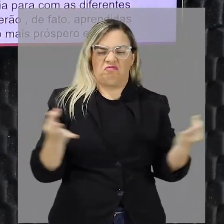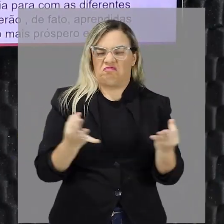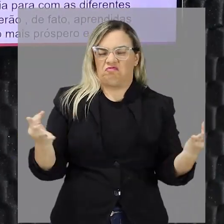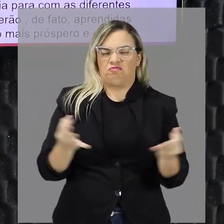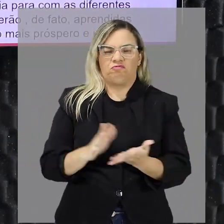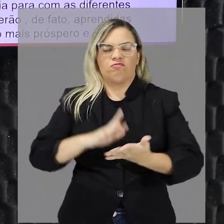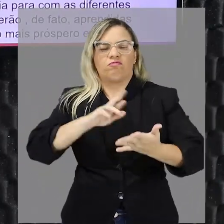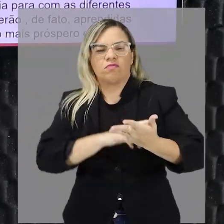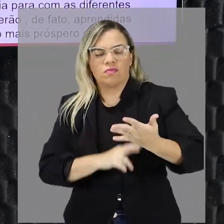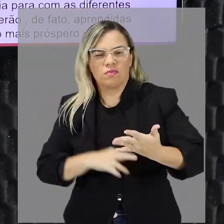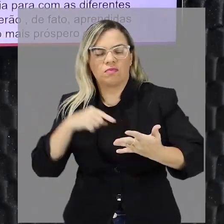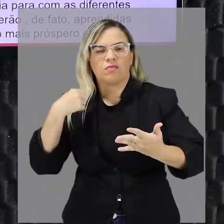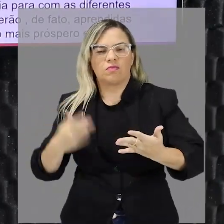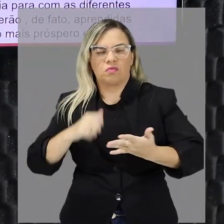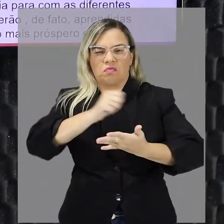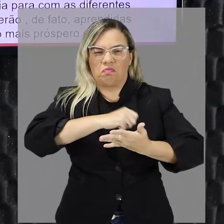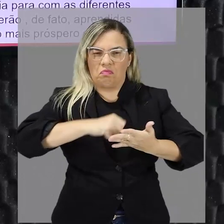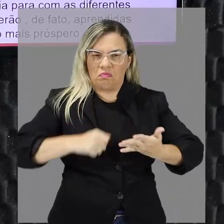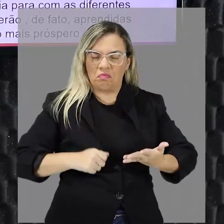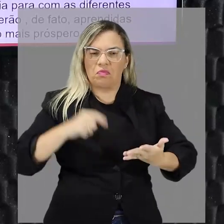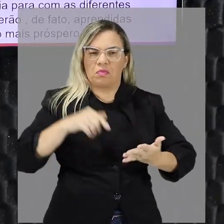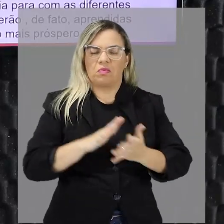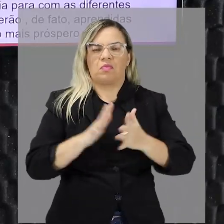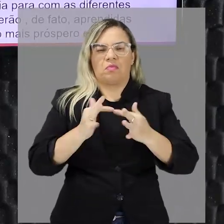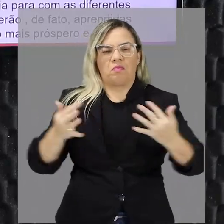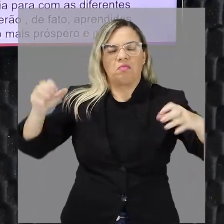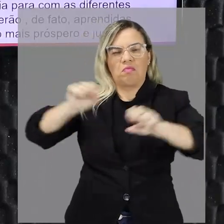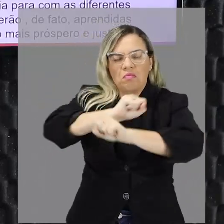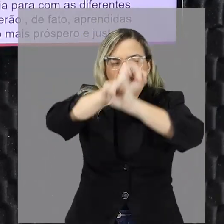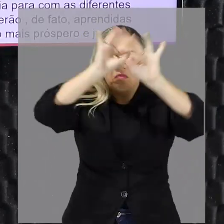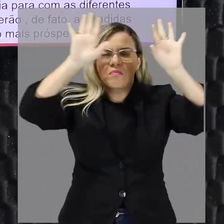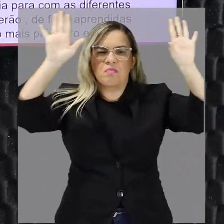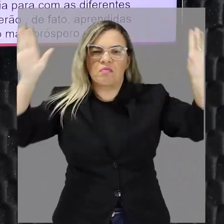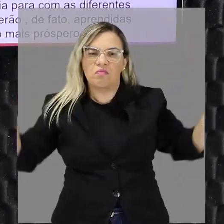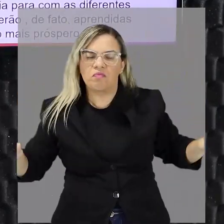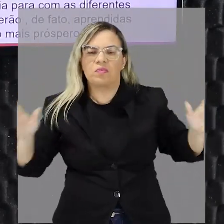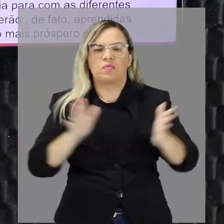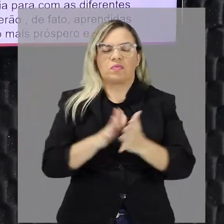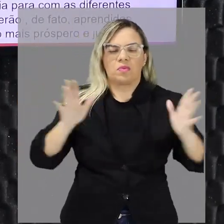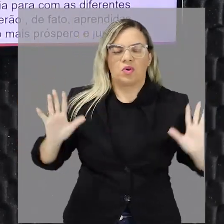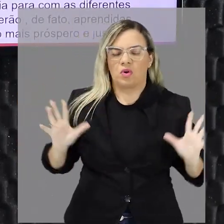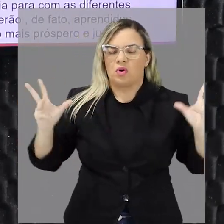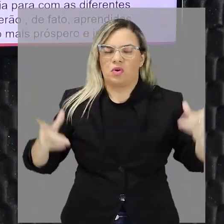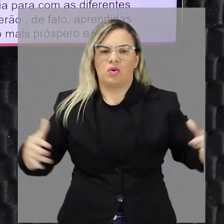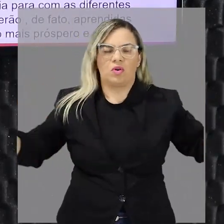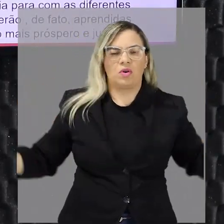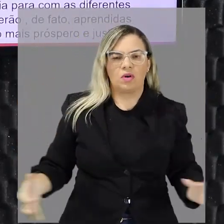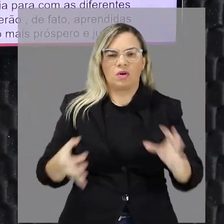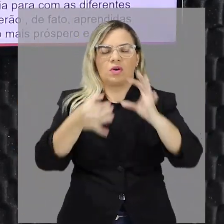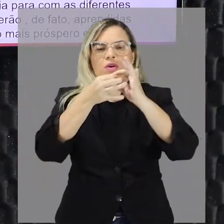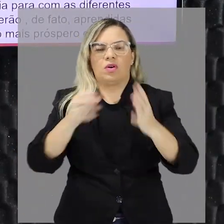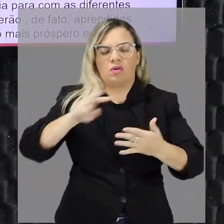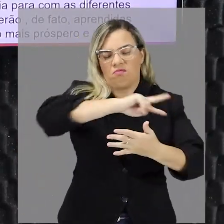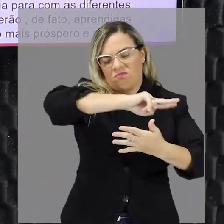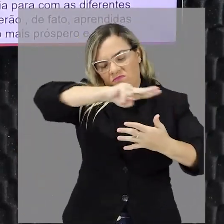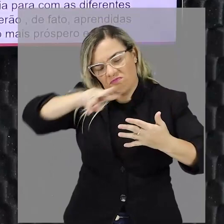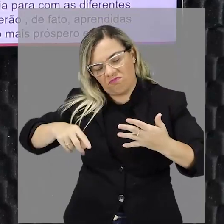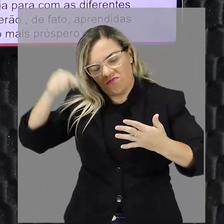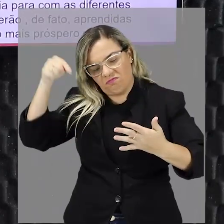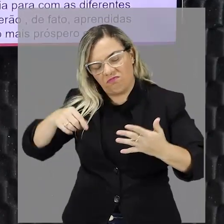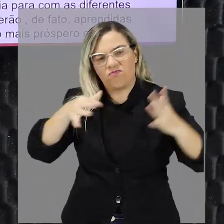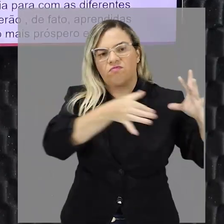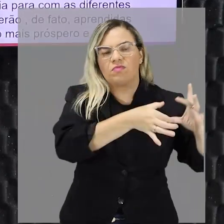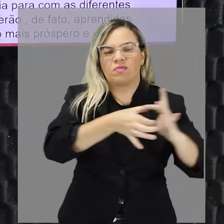excelente redação, uma redação enxuta, clara, com todos os conectivos que são ali os elementos de